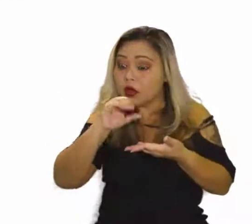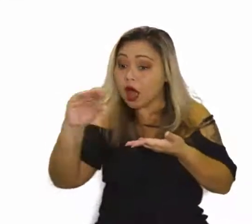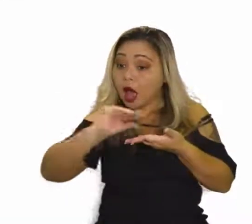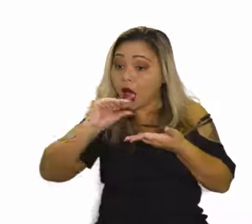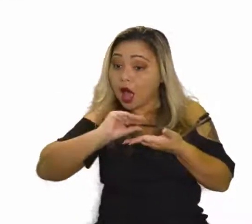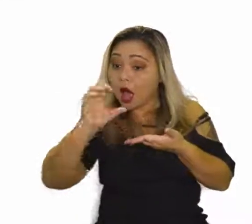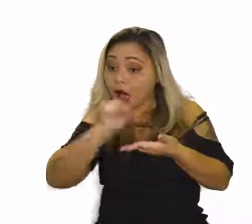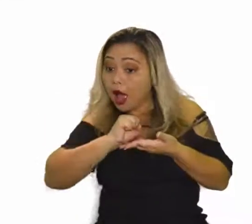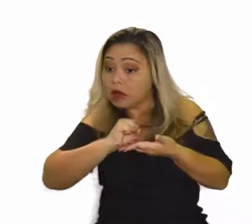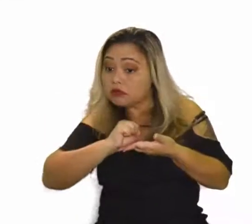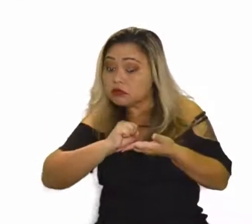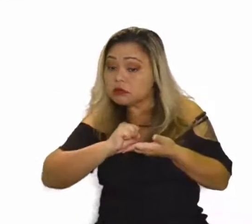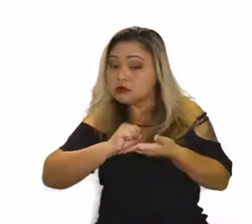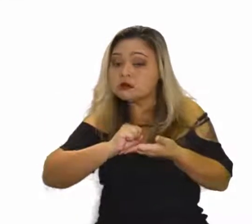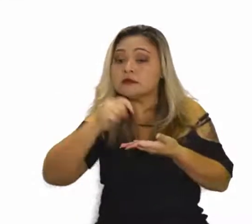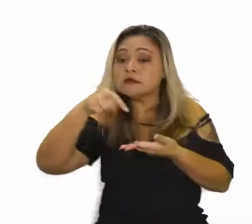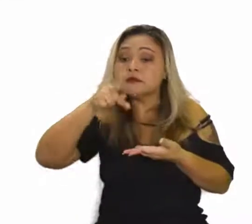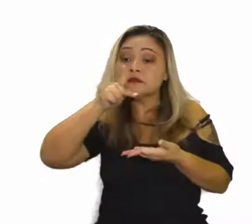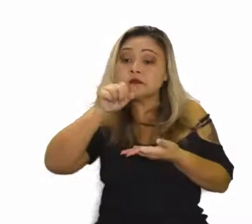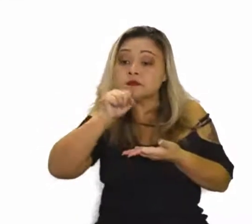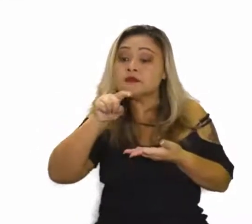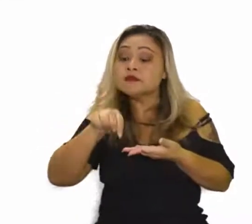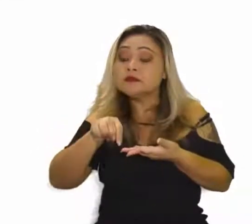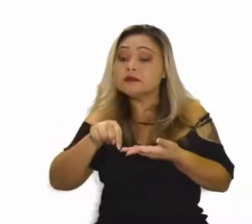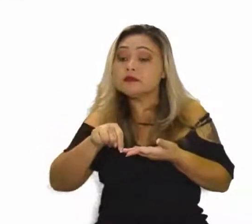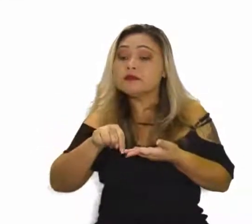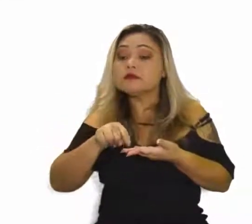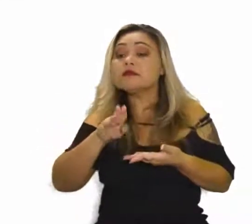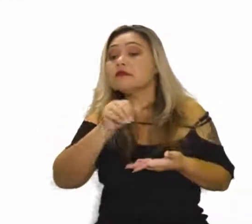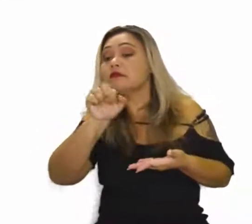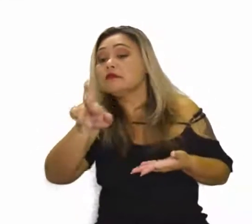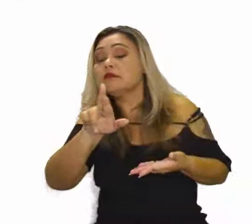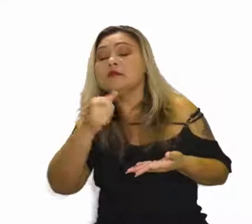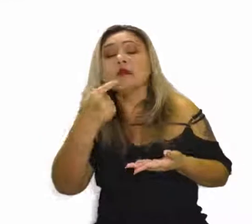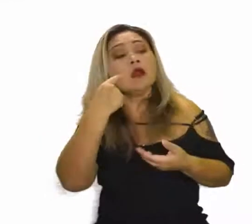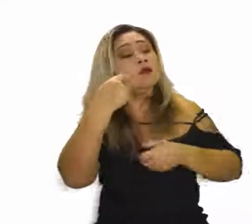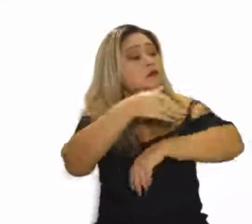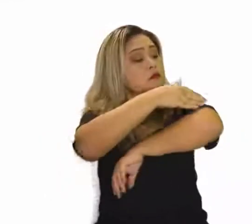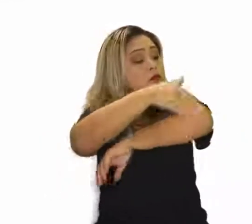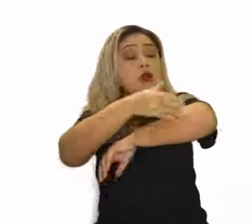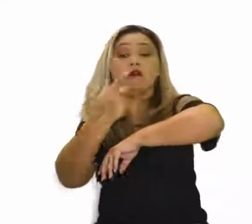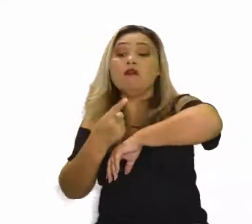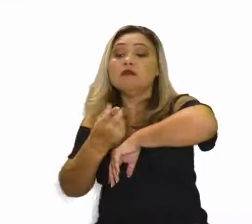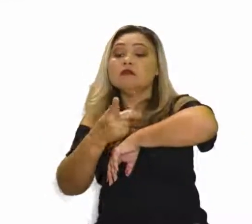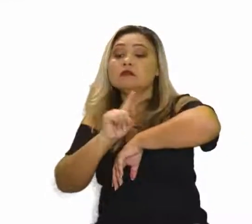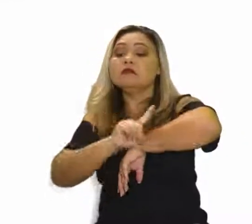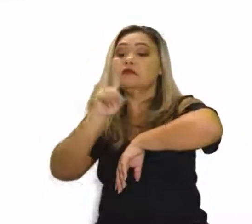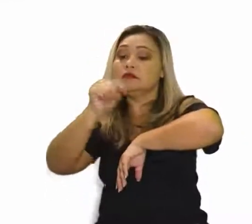gente, aqui em Porto Velho tu pode ir para um barzinho, uma esquina, sempre tem alguém vendendo